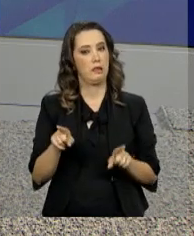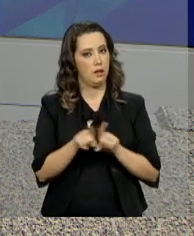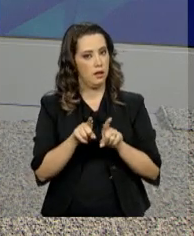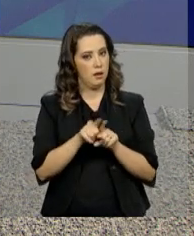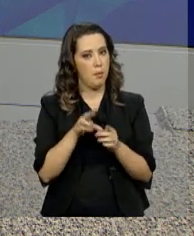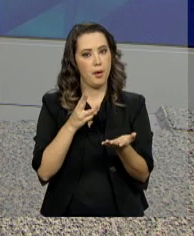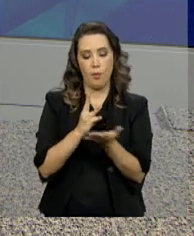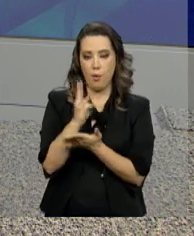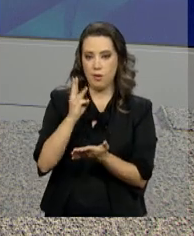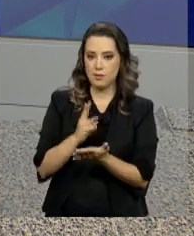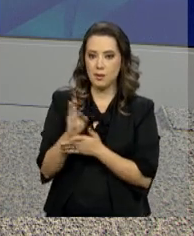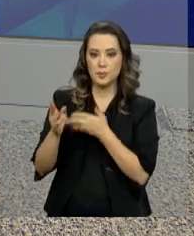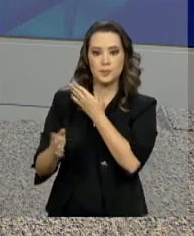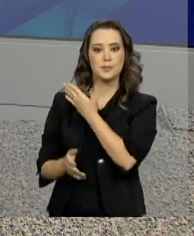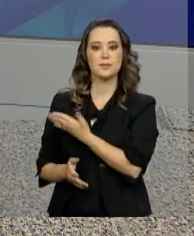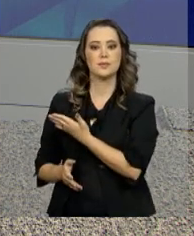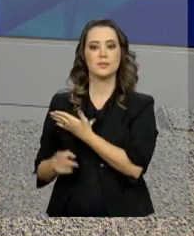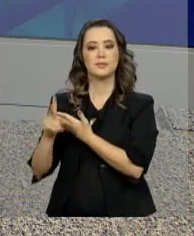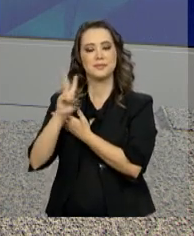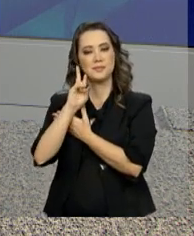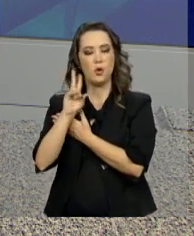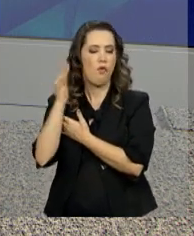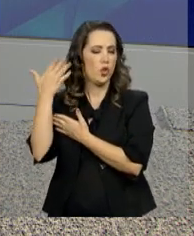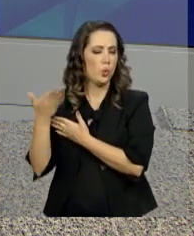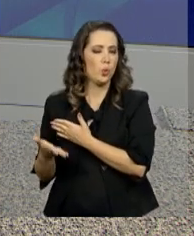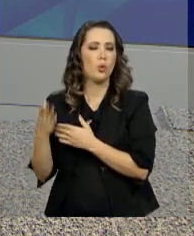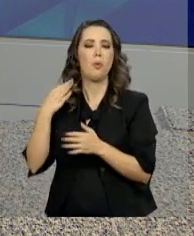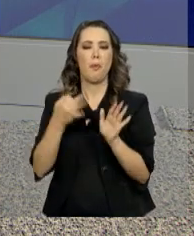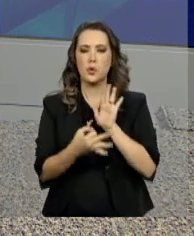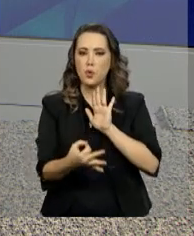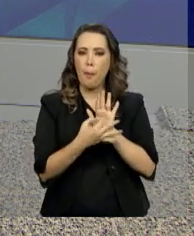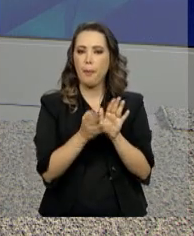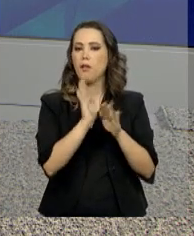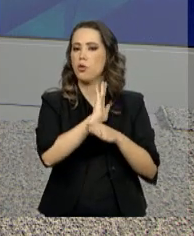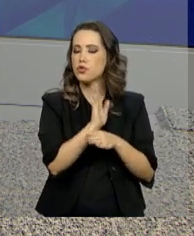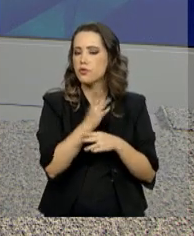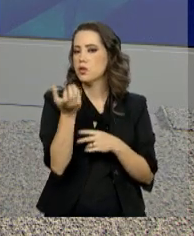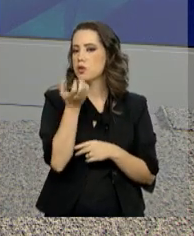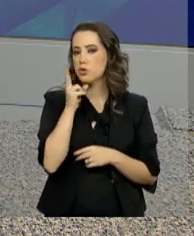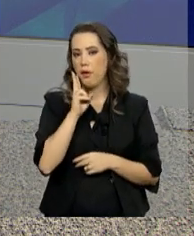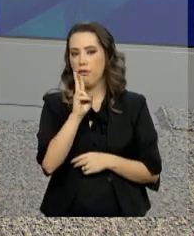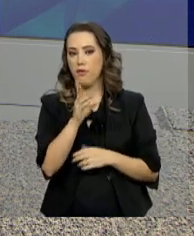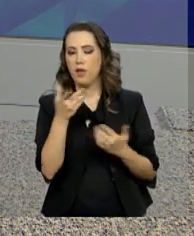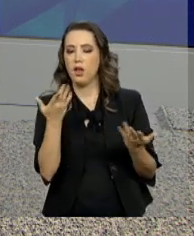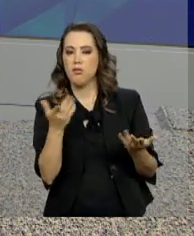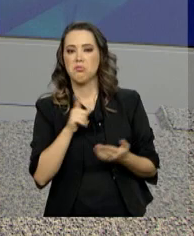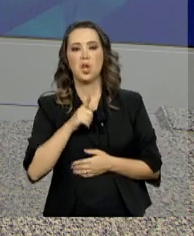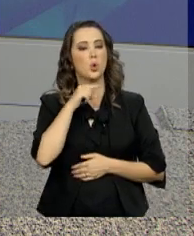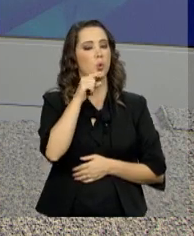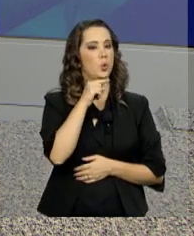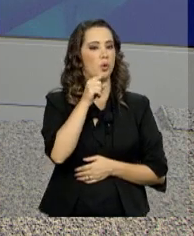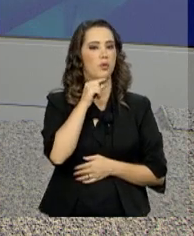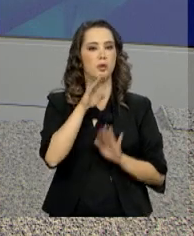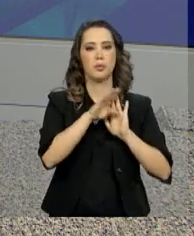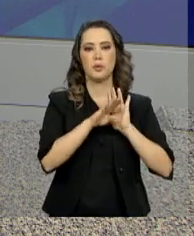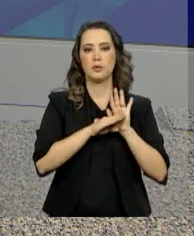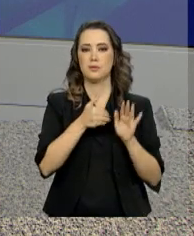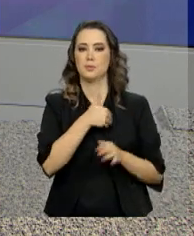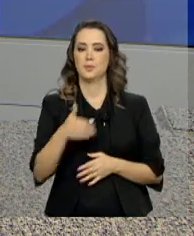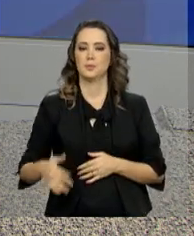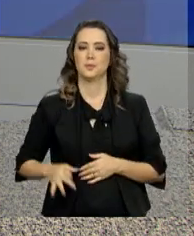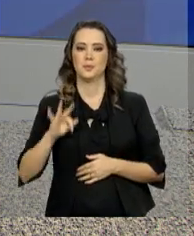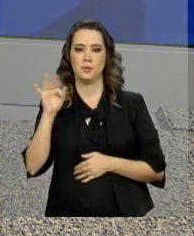o whatsapp anote o número e mande as suas sugestões de reportagens e dúvidas sobre programas e ações do governo federal